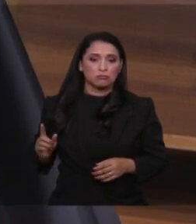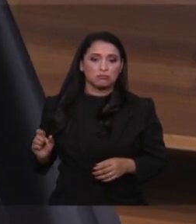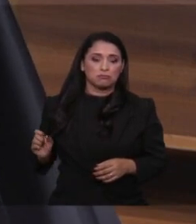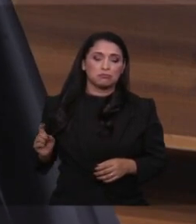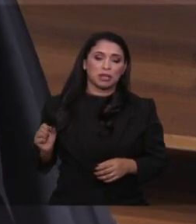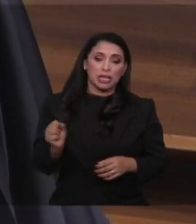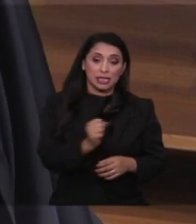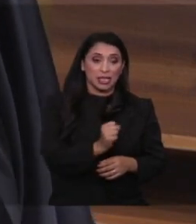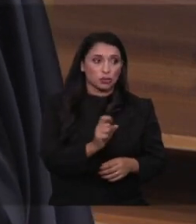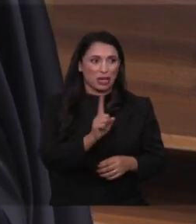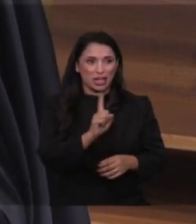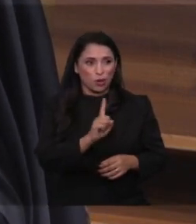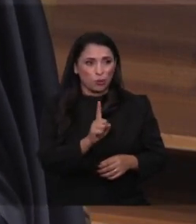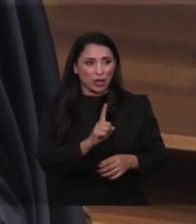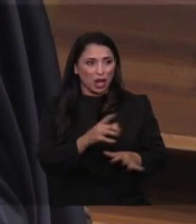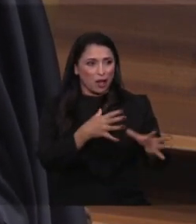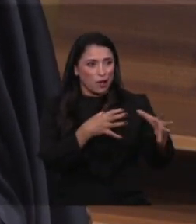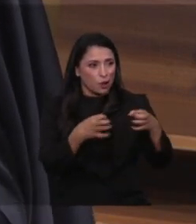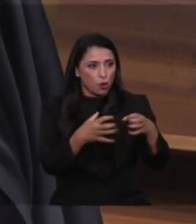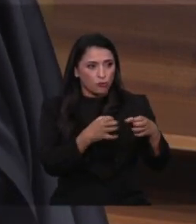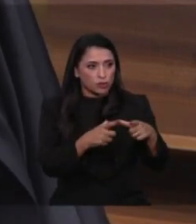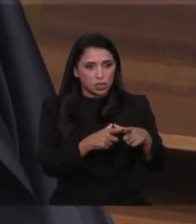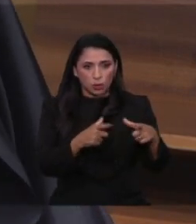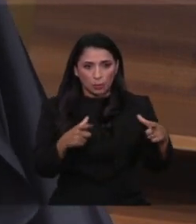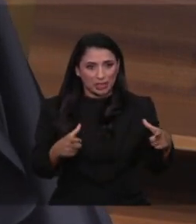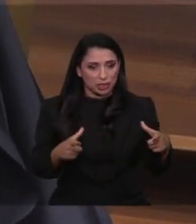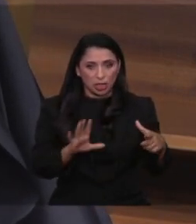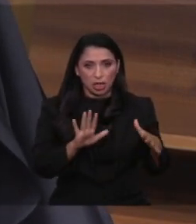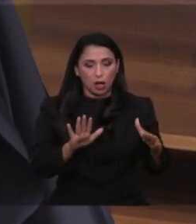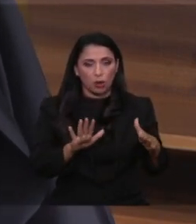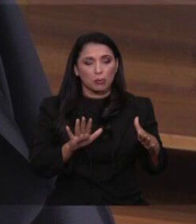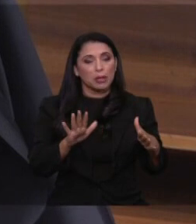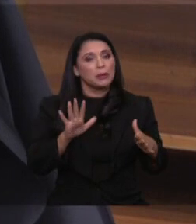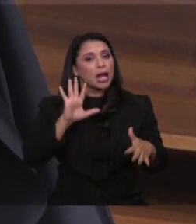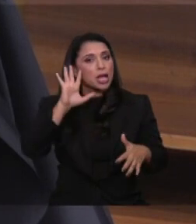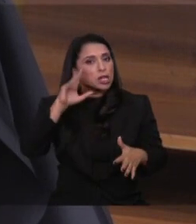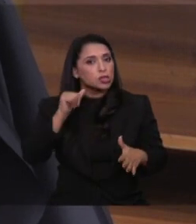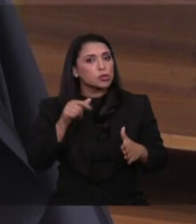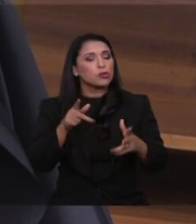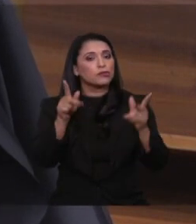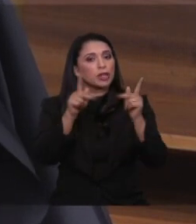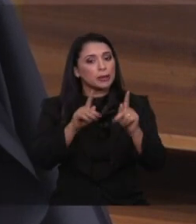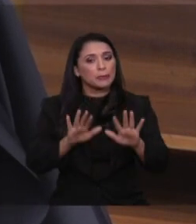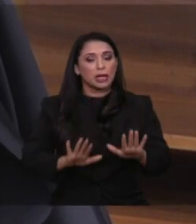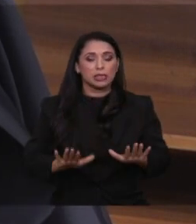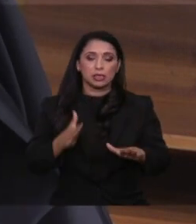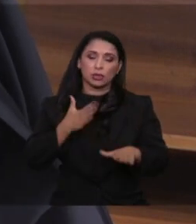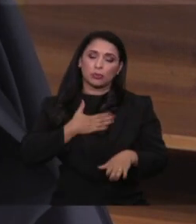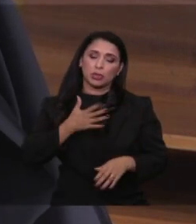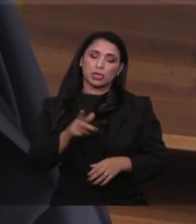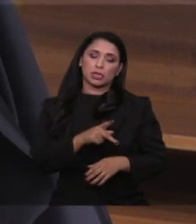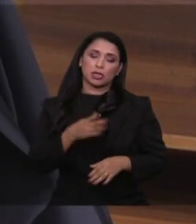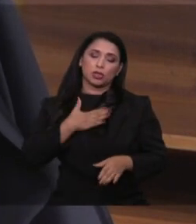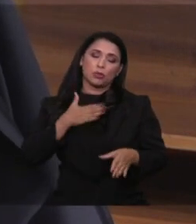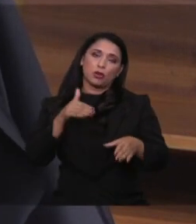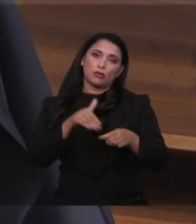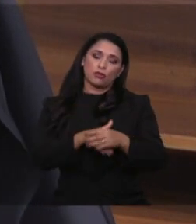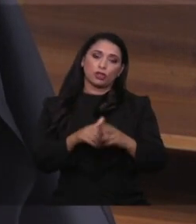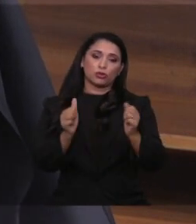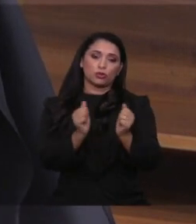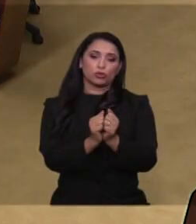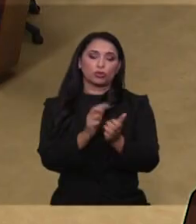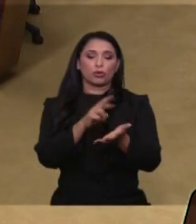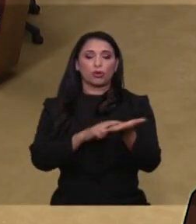criar o conflito, mas para criar a pacificação. Assim, senhor presidente, é como voto, acompanhando o